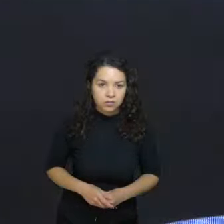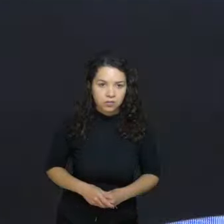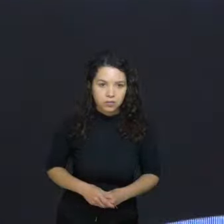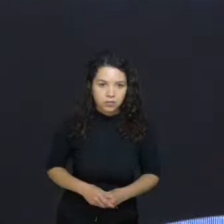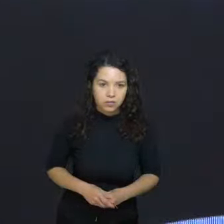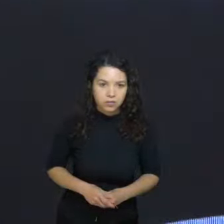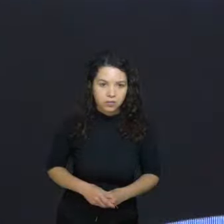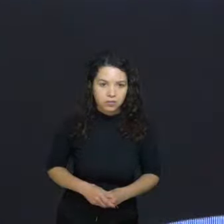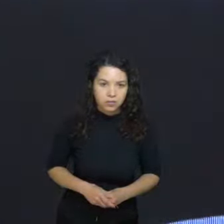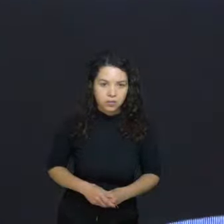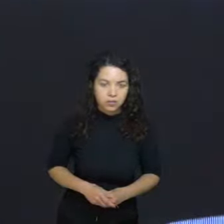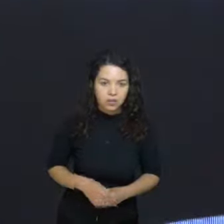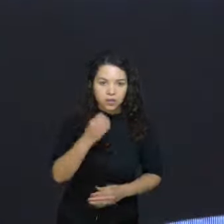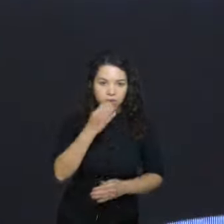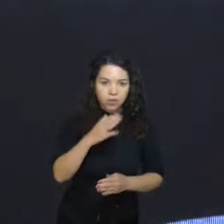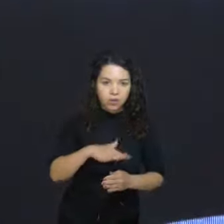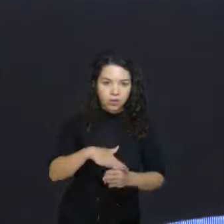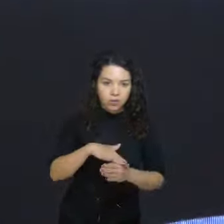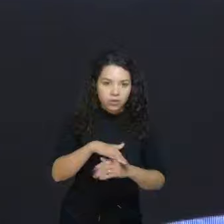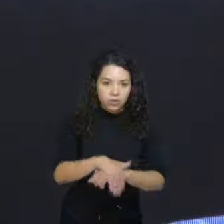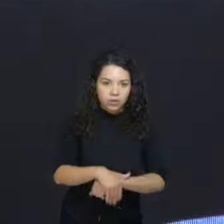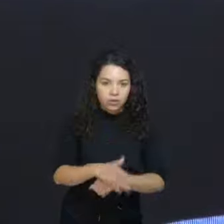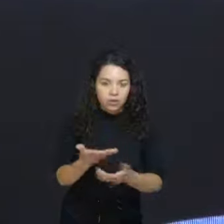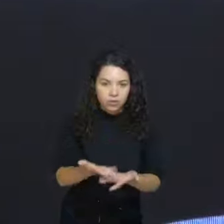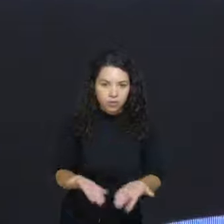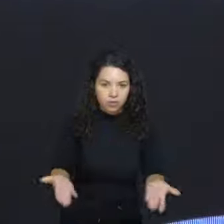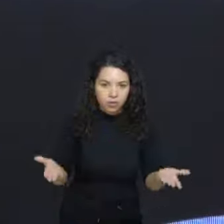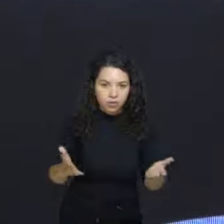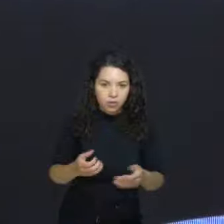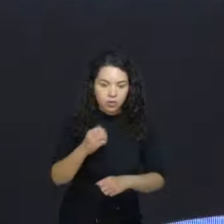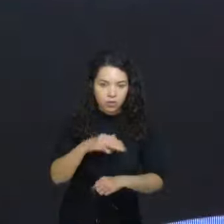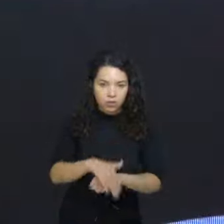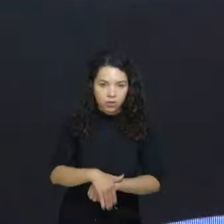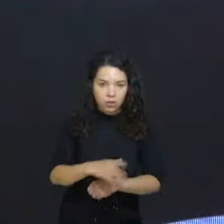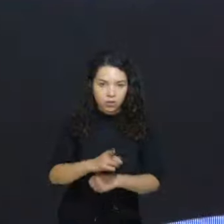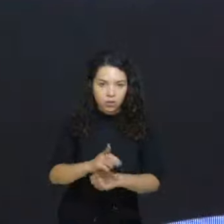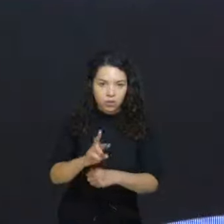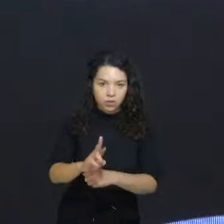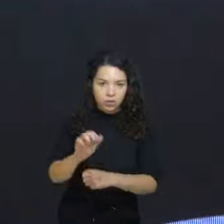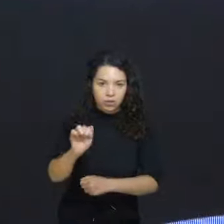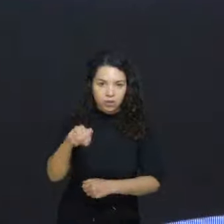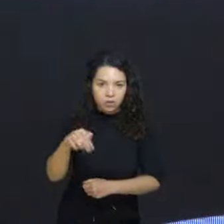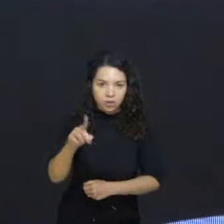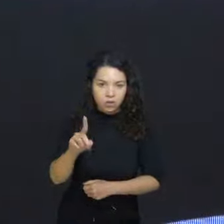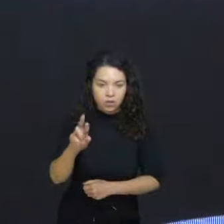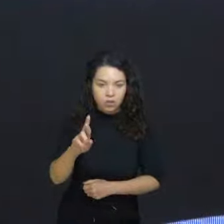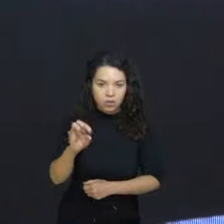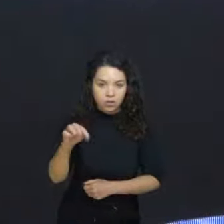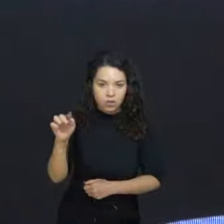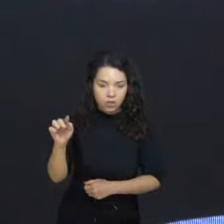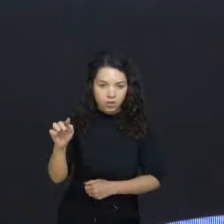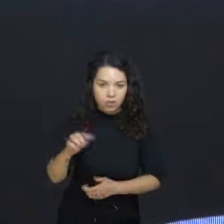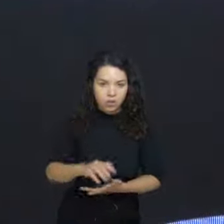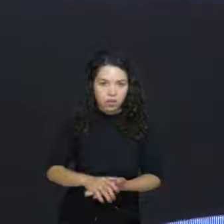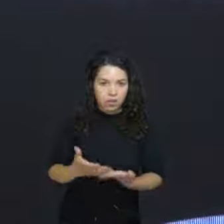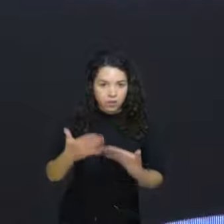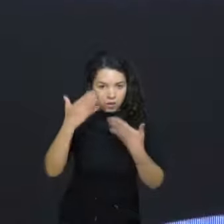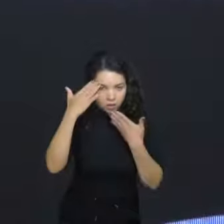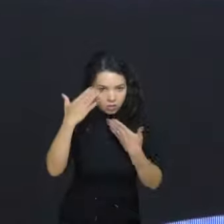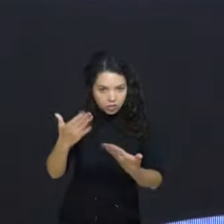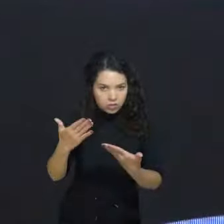alô boa noite a todos boa noite ao Dr André Bernard gostaria de agradecer suas